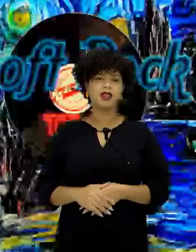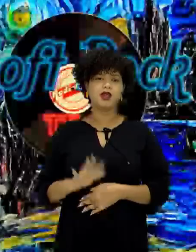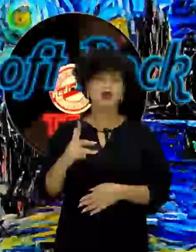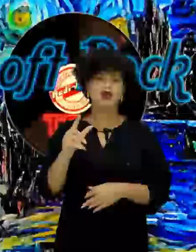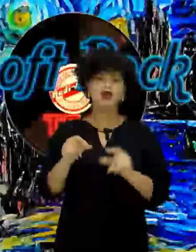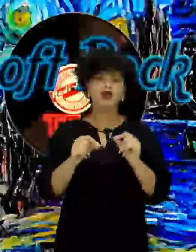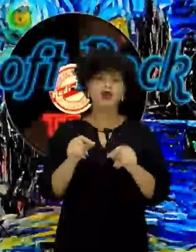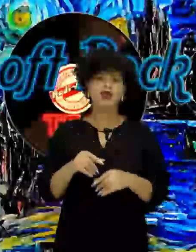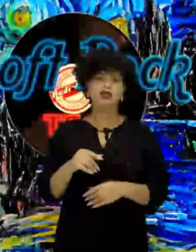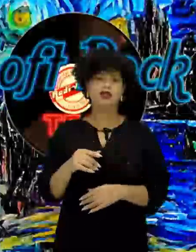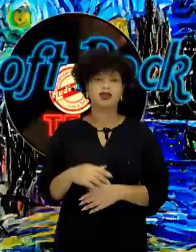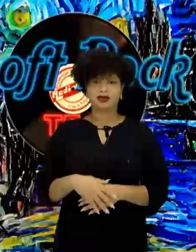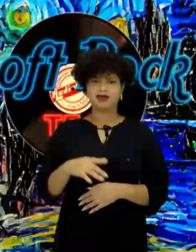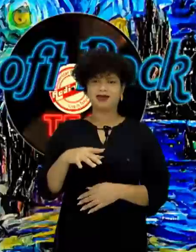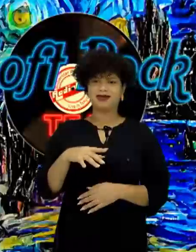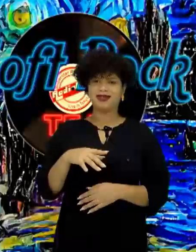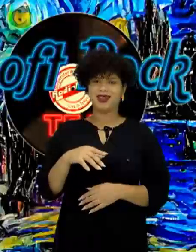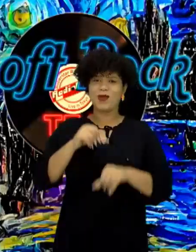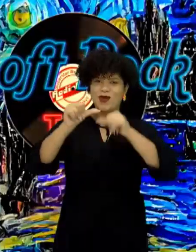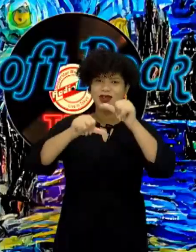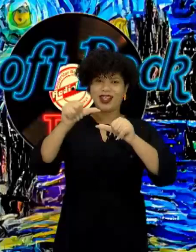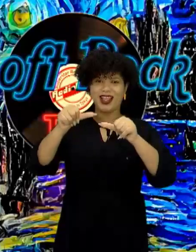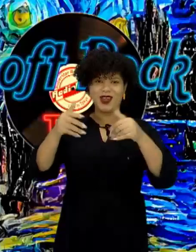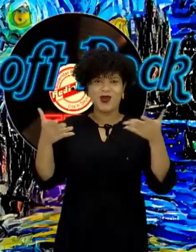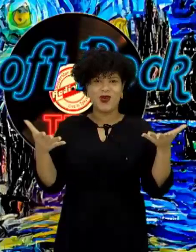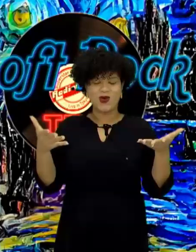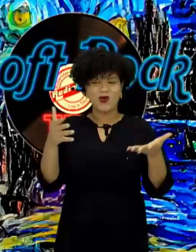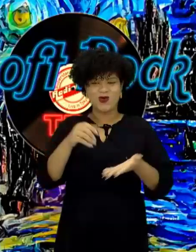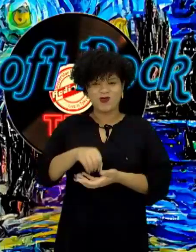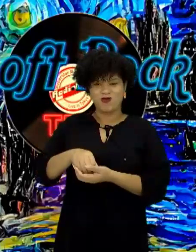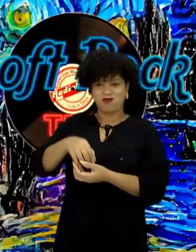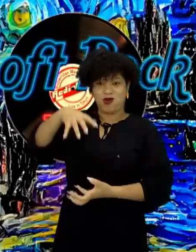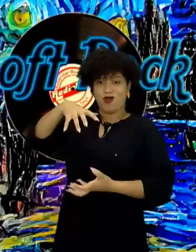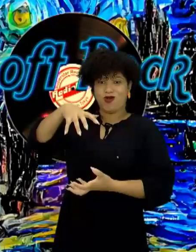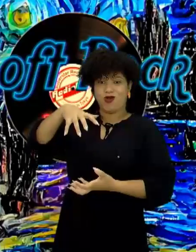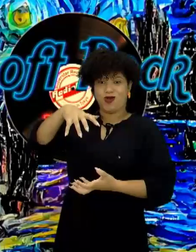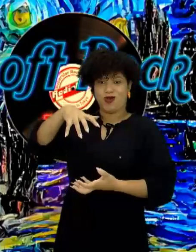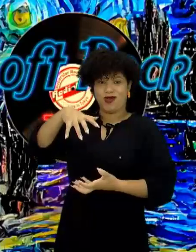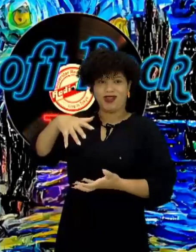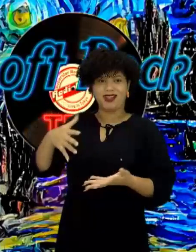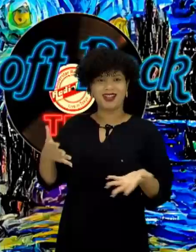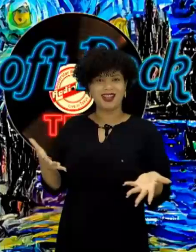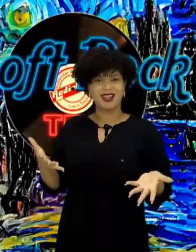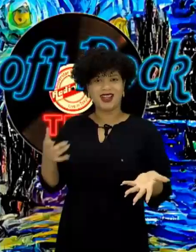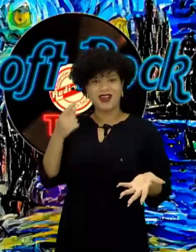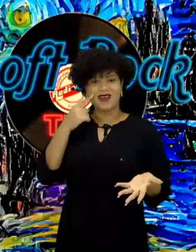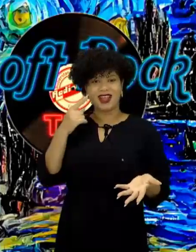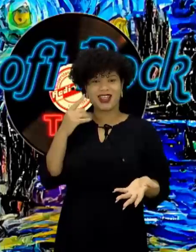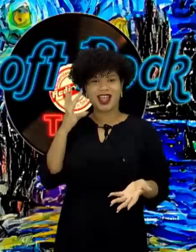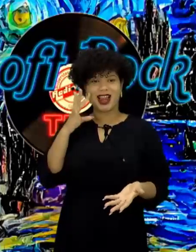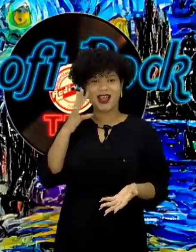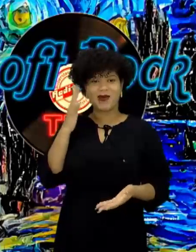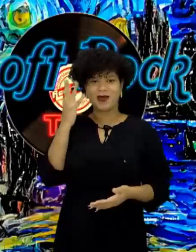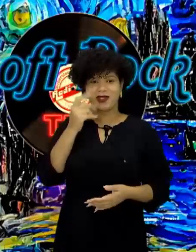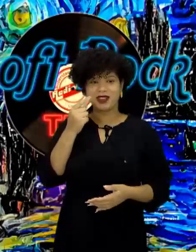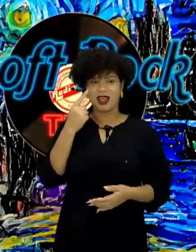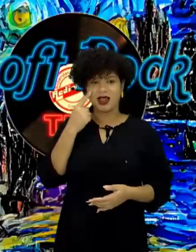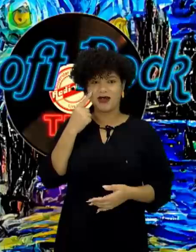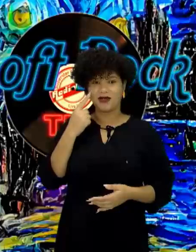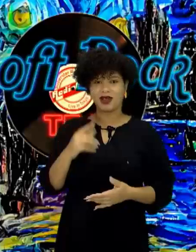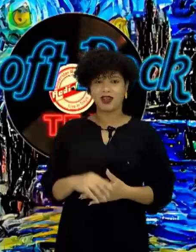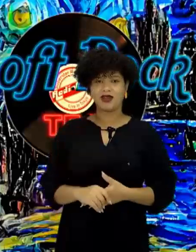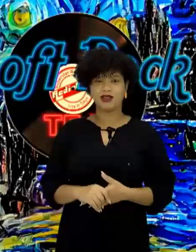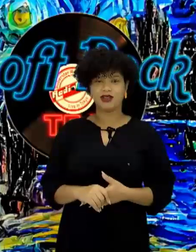Você não está me vendo mais? Eu me transportei para o mundo da paródia. Olha só que coisa linda. Desse lado aqui vocês veem o